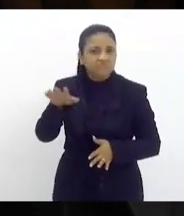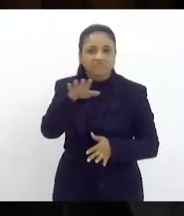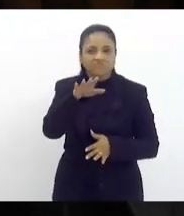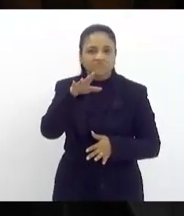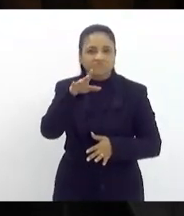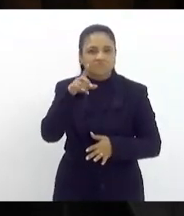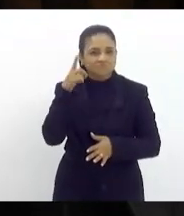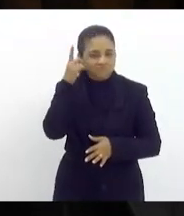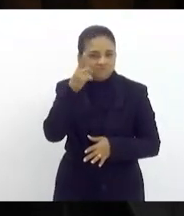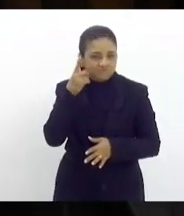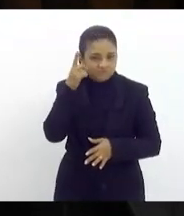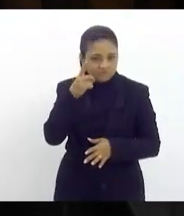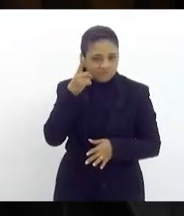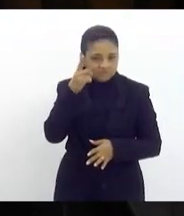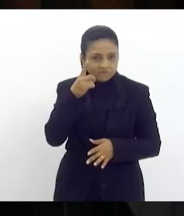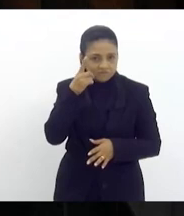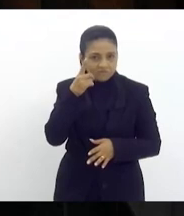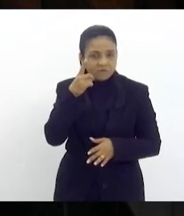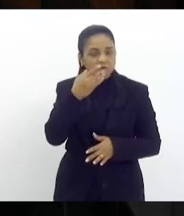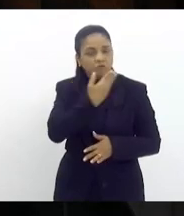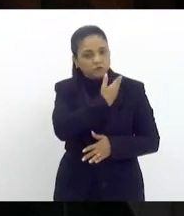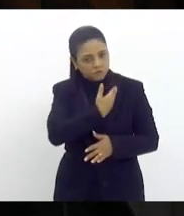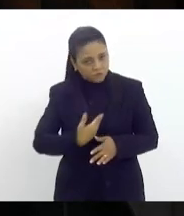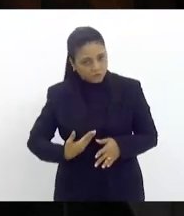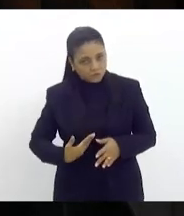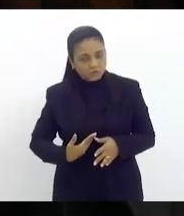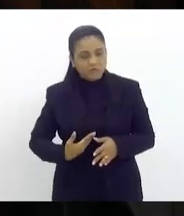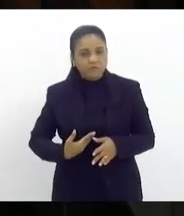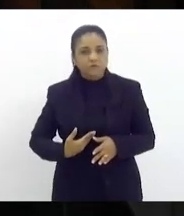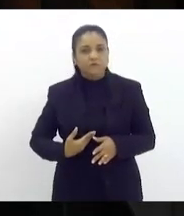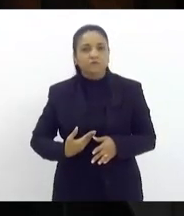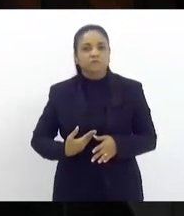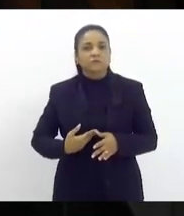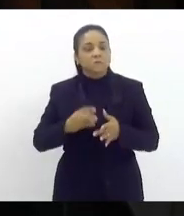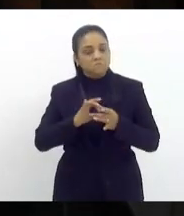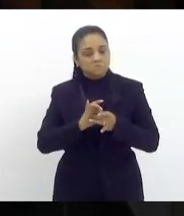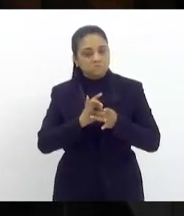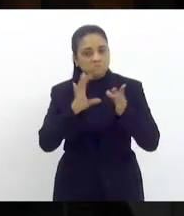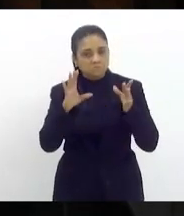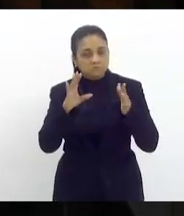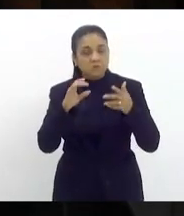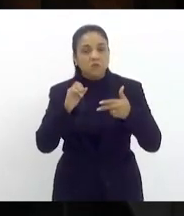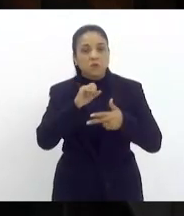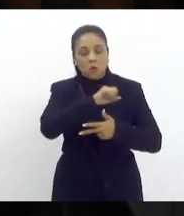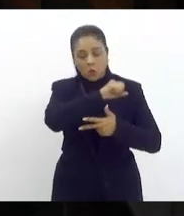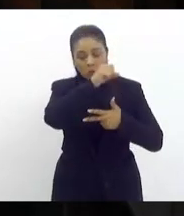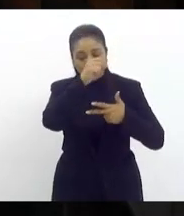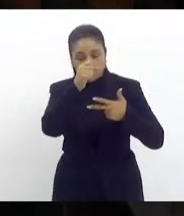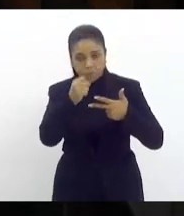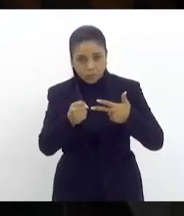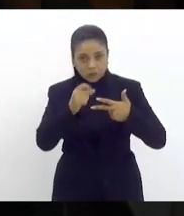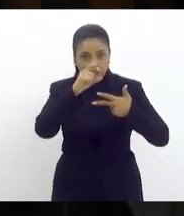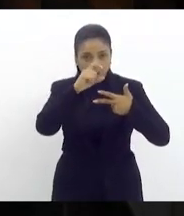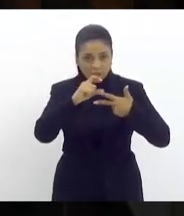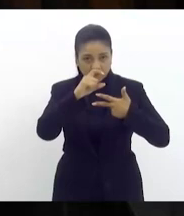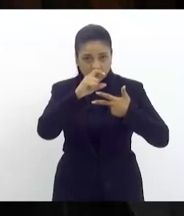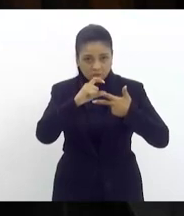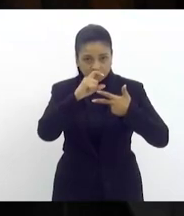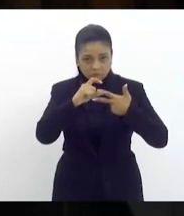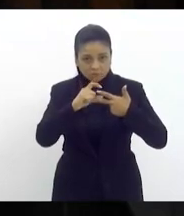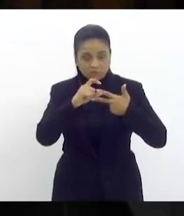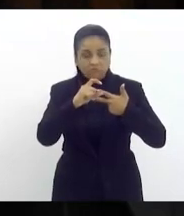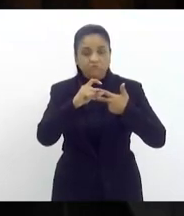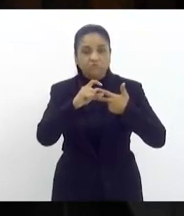todos os parlamentares, como o do governo, autorizando o Poder Executivo a promover no